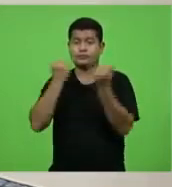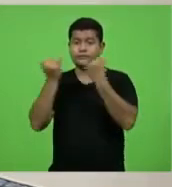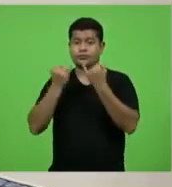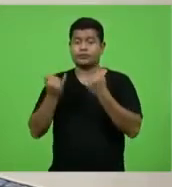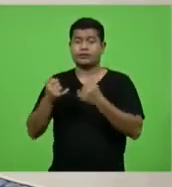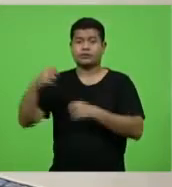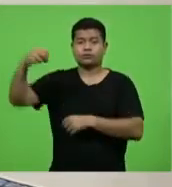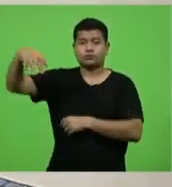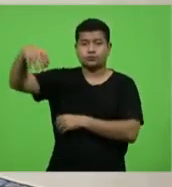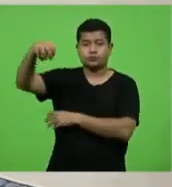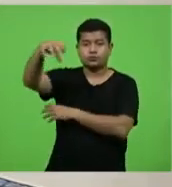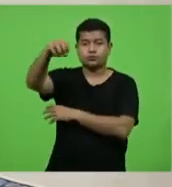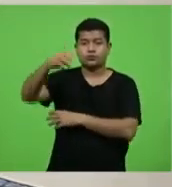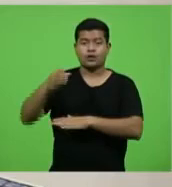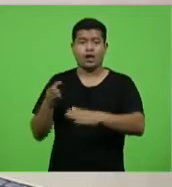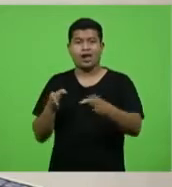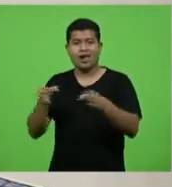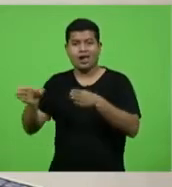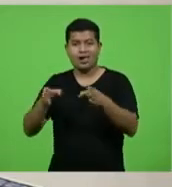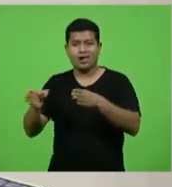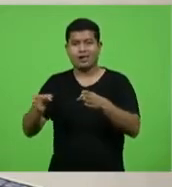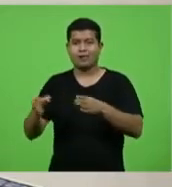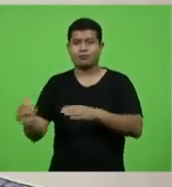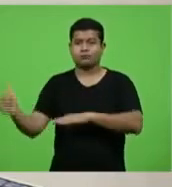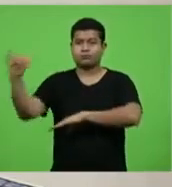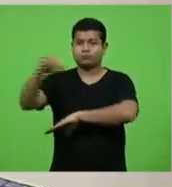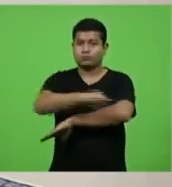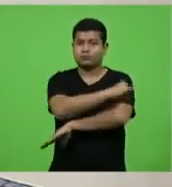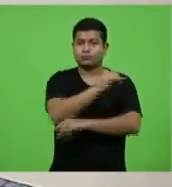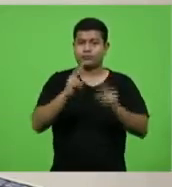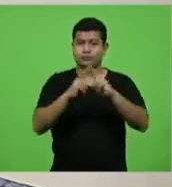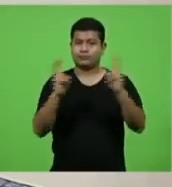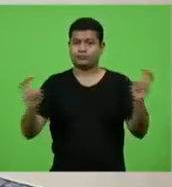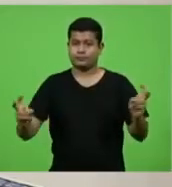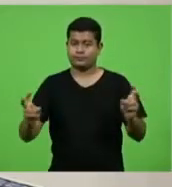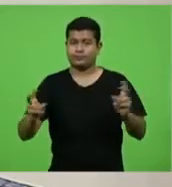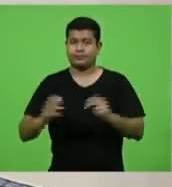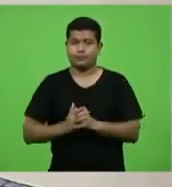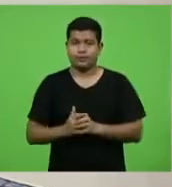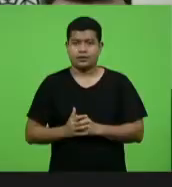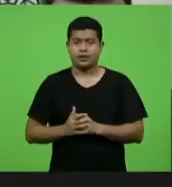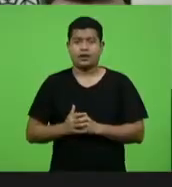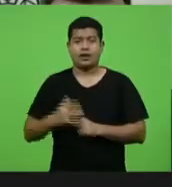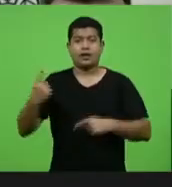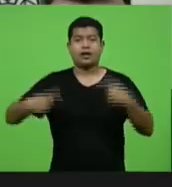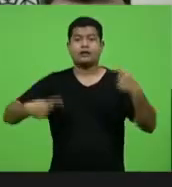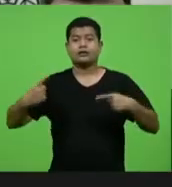iluminação do acesso ao aeroporto de Florianópolis. em discussão.